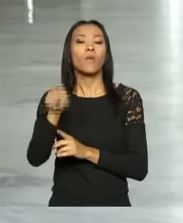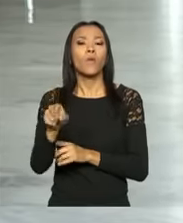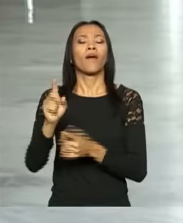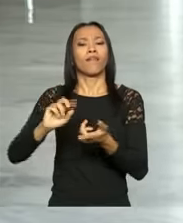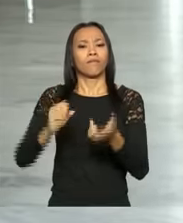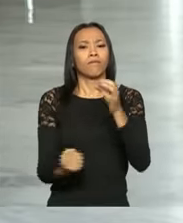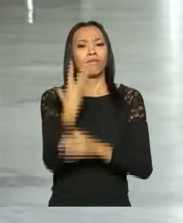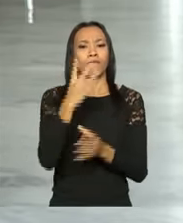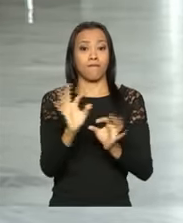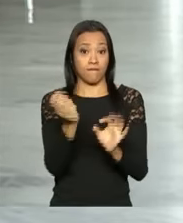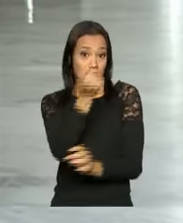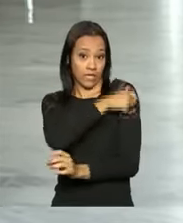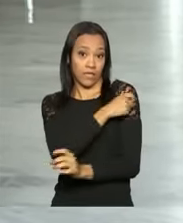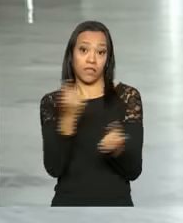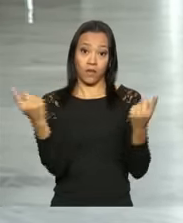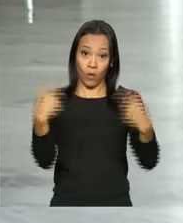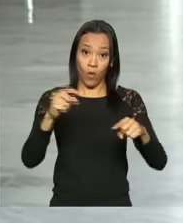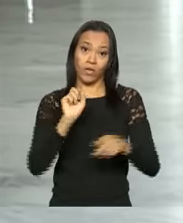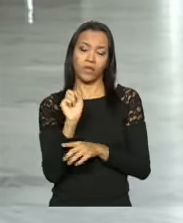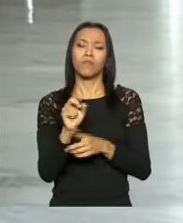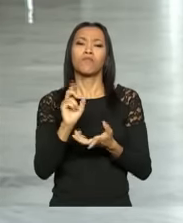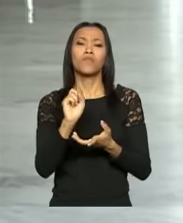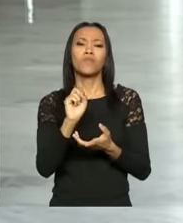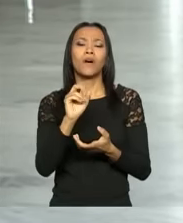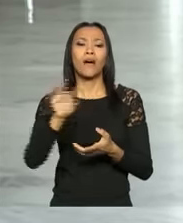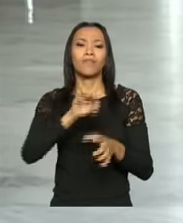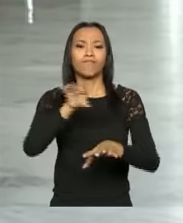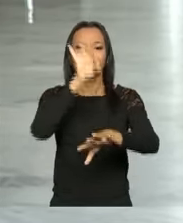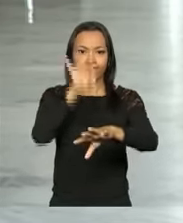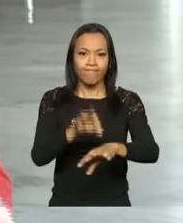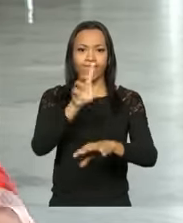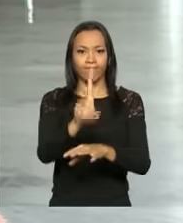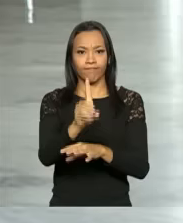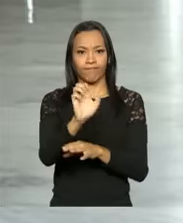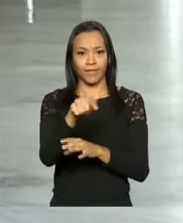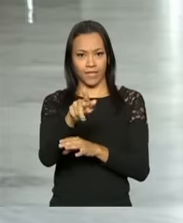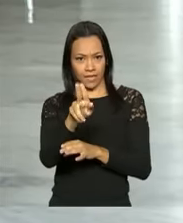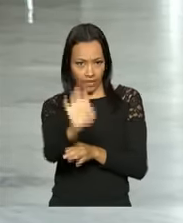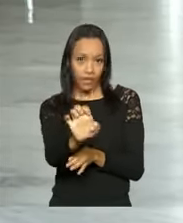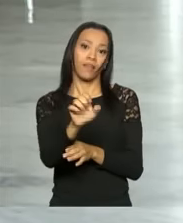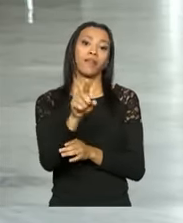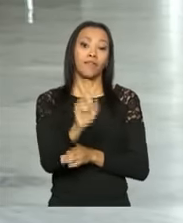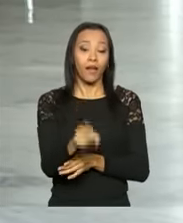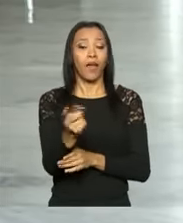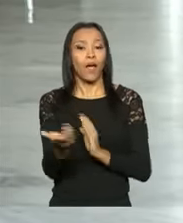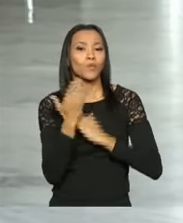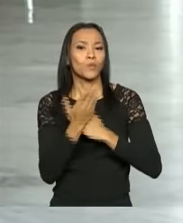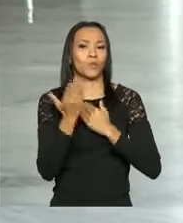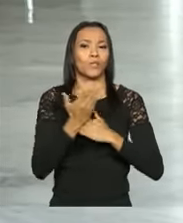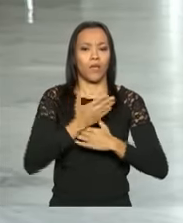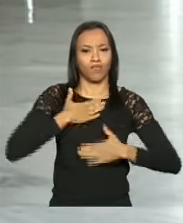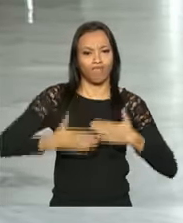vacina que o ministro da saúde Marcelo Castro já havia anunciado que deve ser promissora deve ter um alto índice de imunização isso